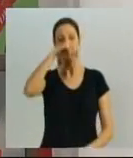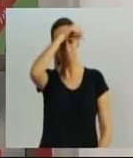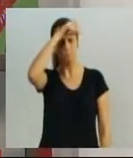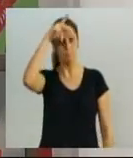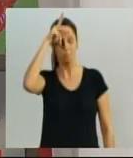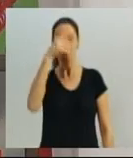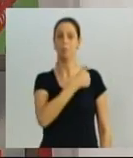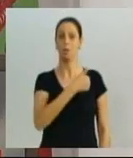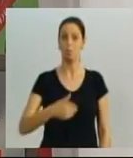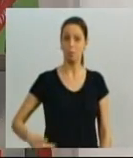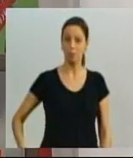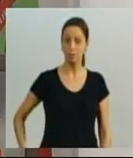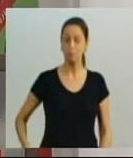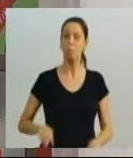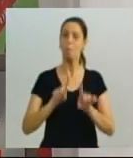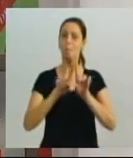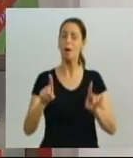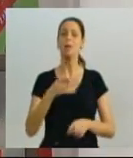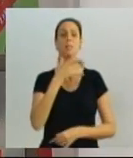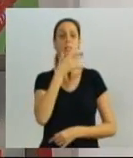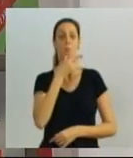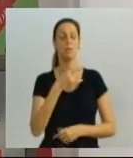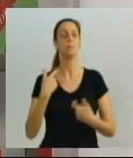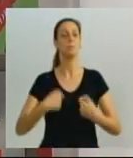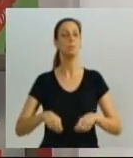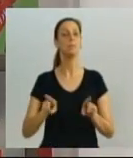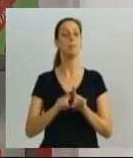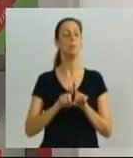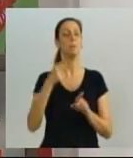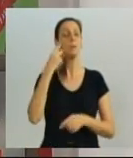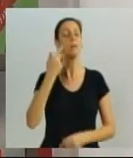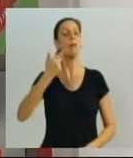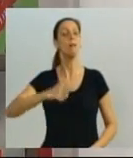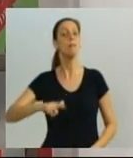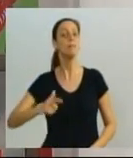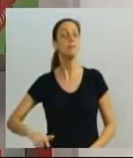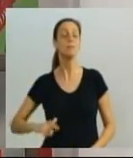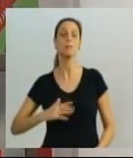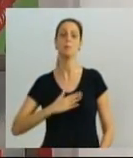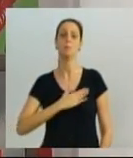prefeitos. Eu acho que nós temos que pensar também na reeleição de vereadores.